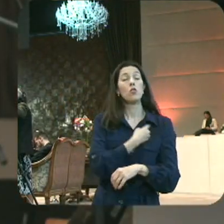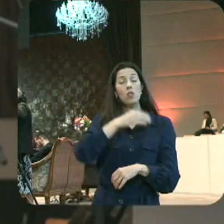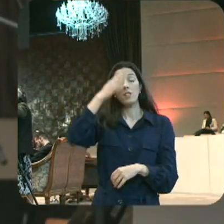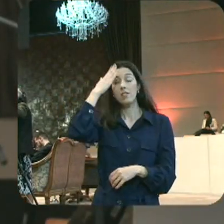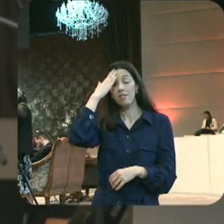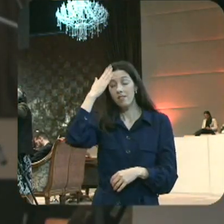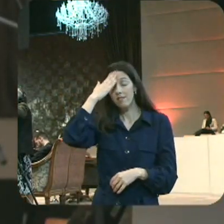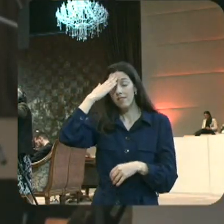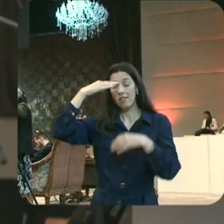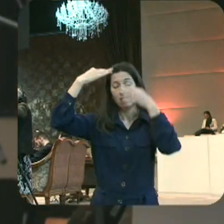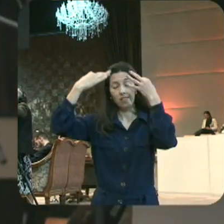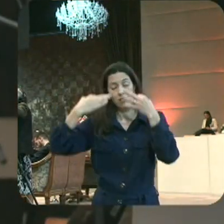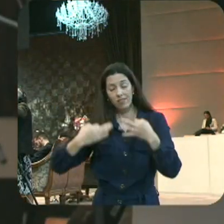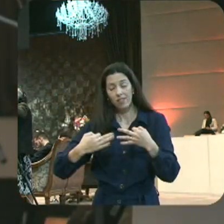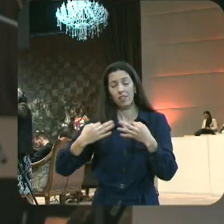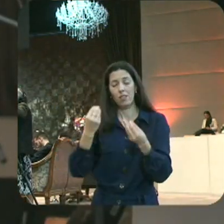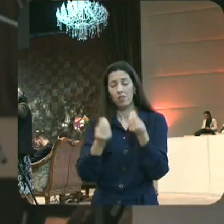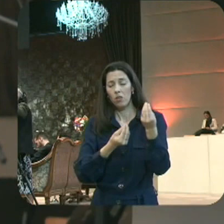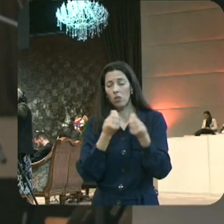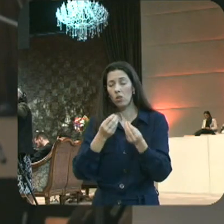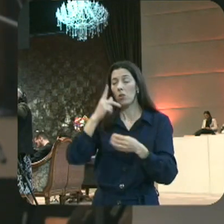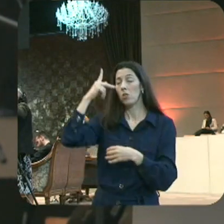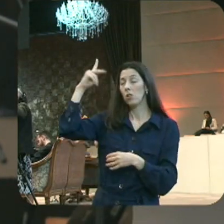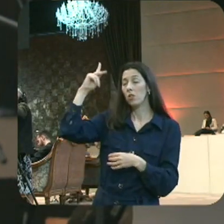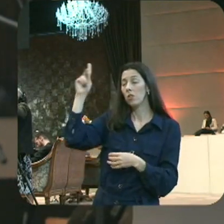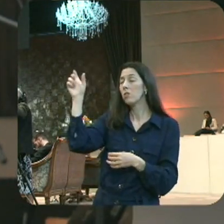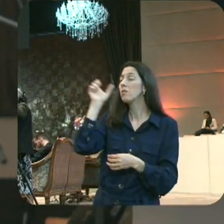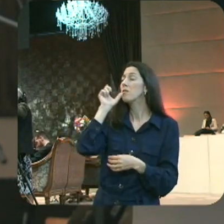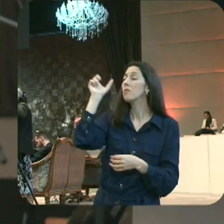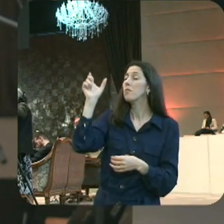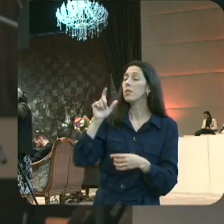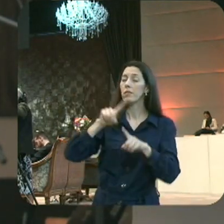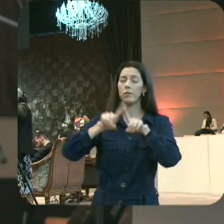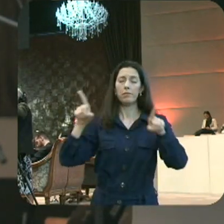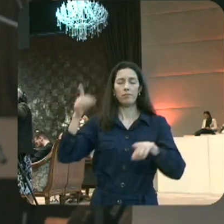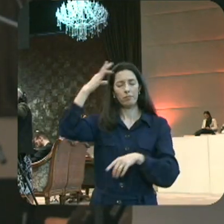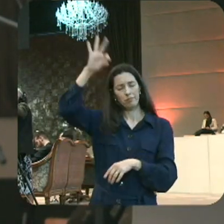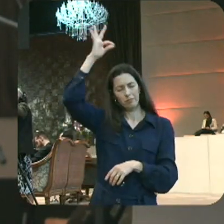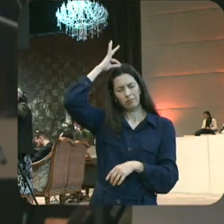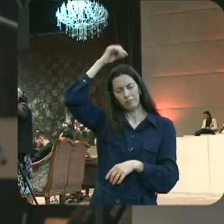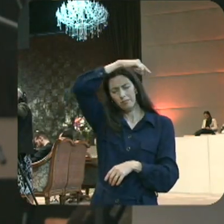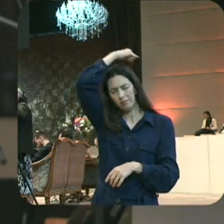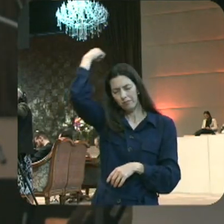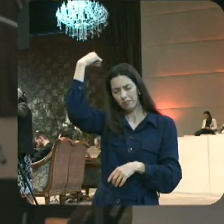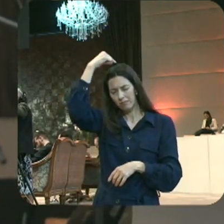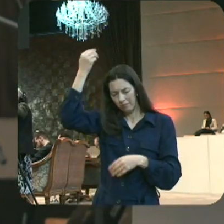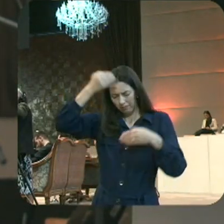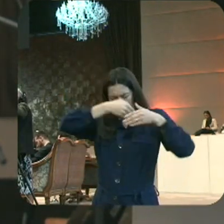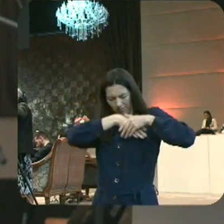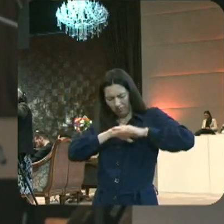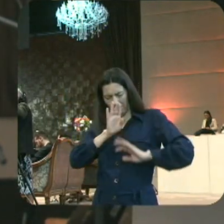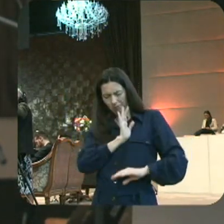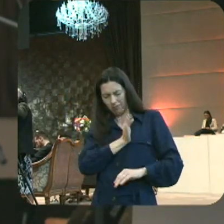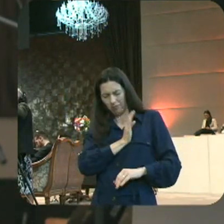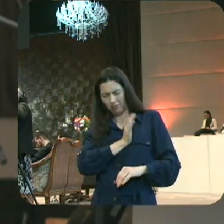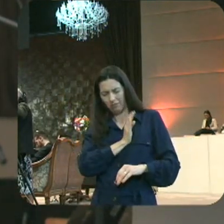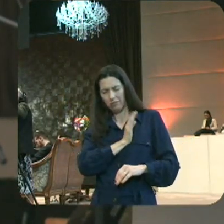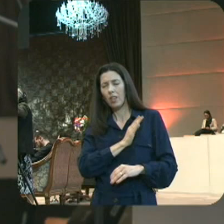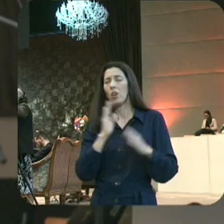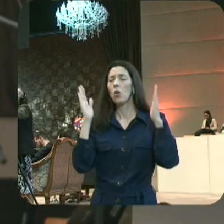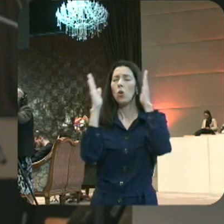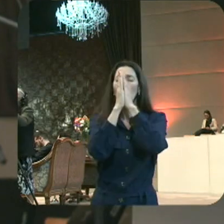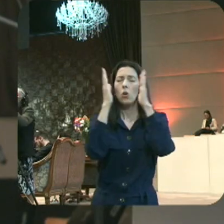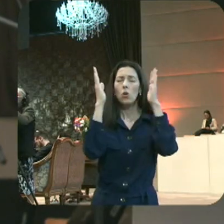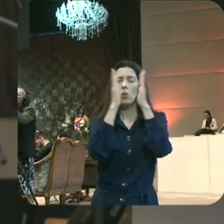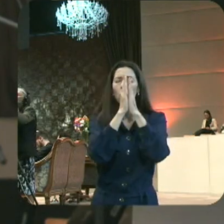escrito na tua palavra, mas o teu Espírito Santo aplique aos nossos corações. É aquilo